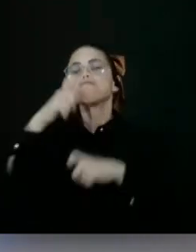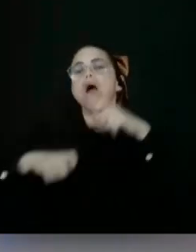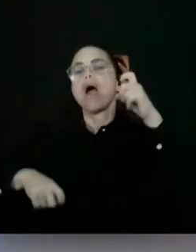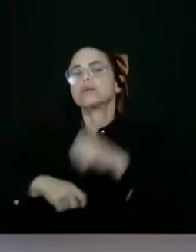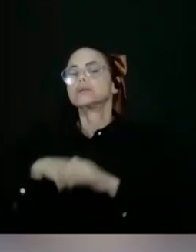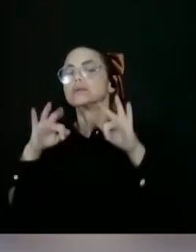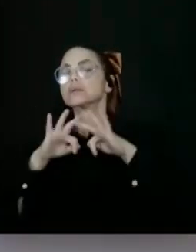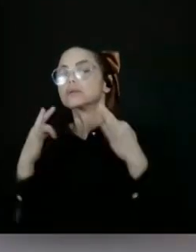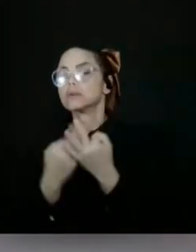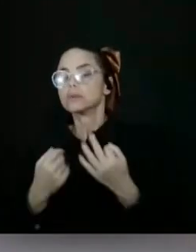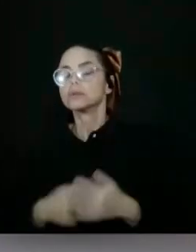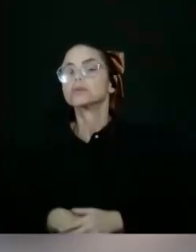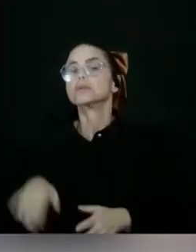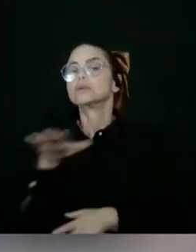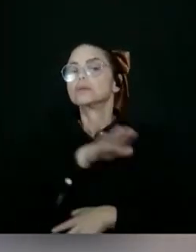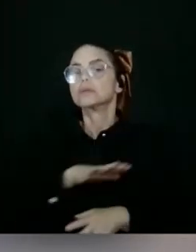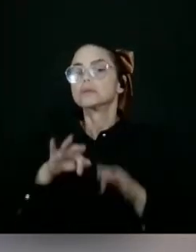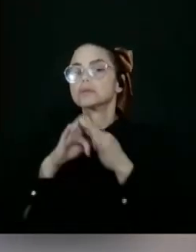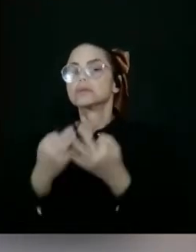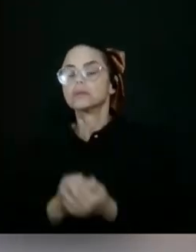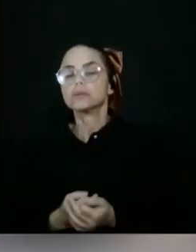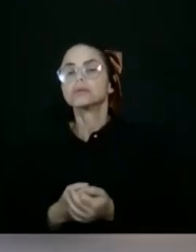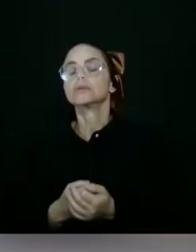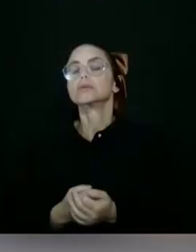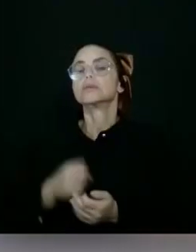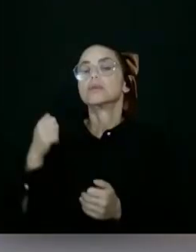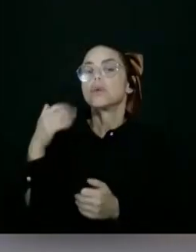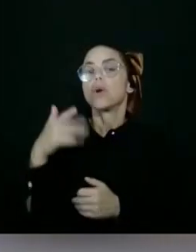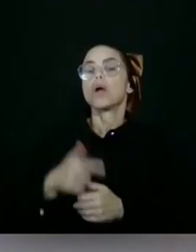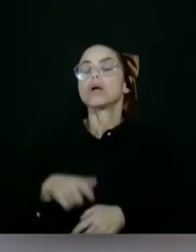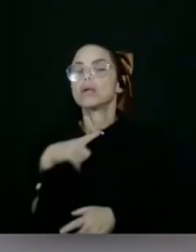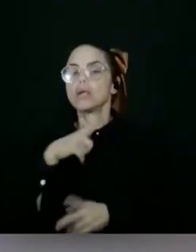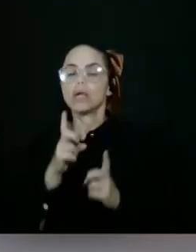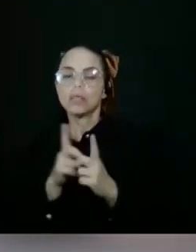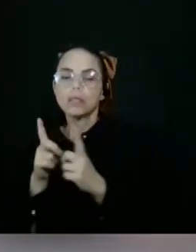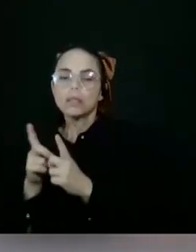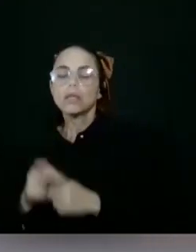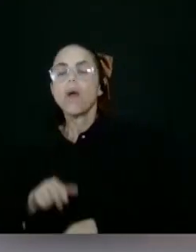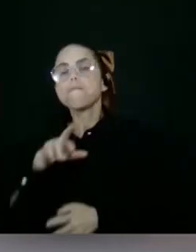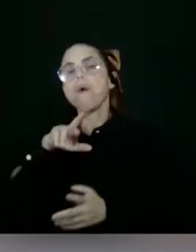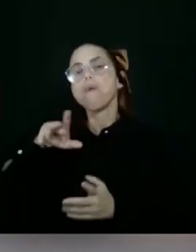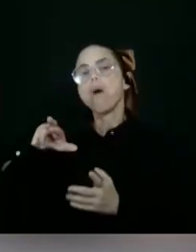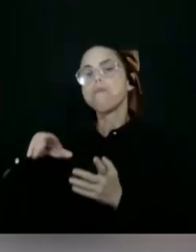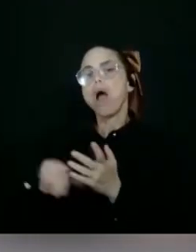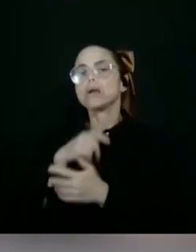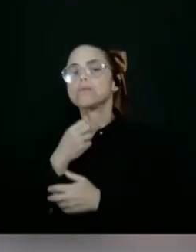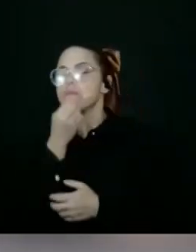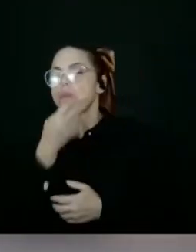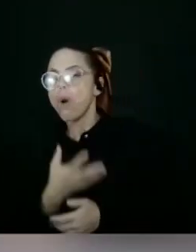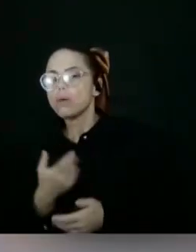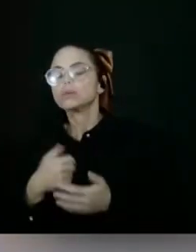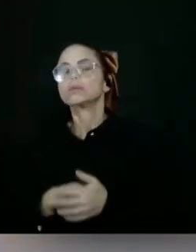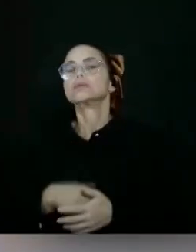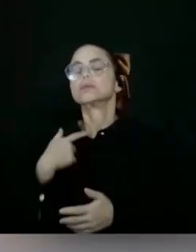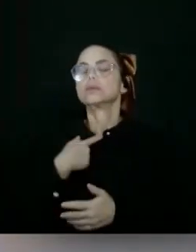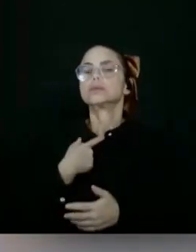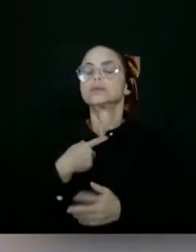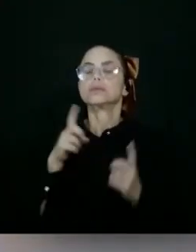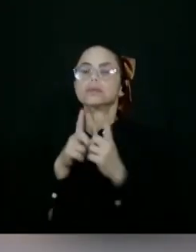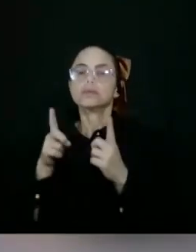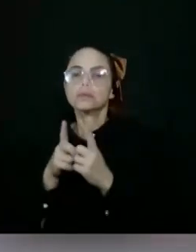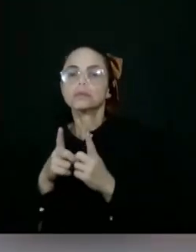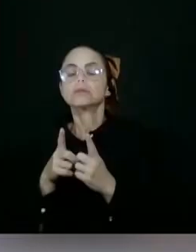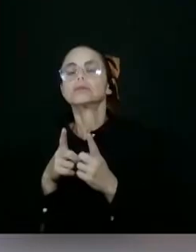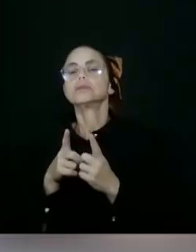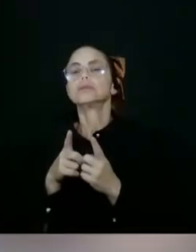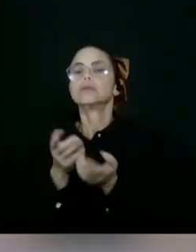no ambiente familiar ou fora do ambiente familiar, ter um atendimento diferenciado. Ela vai ser atendida ou será atendida numa